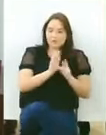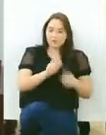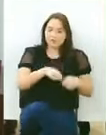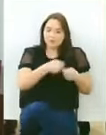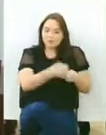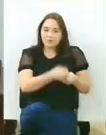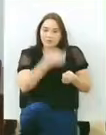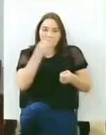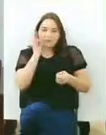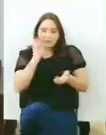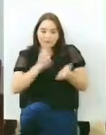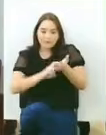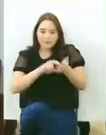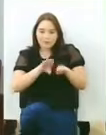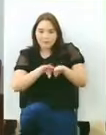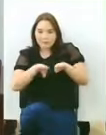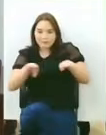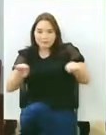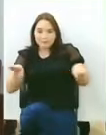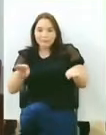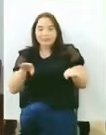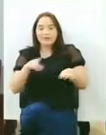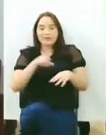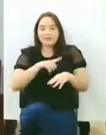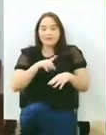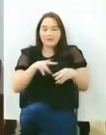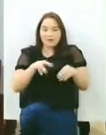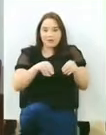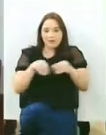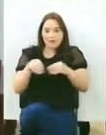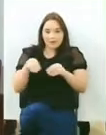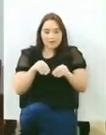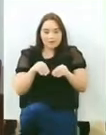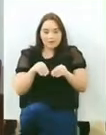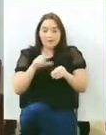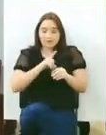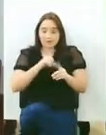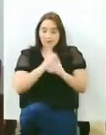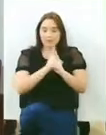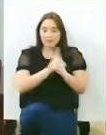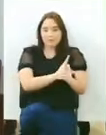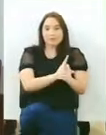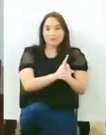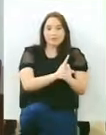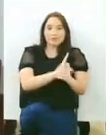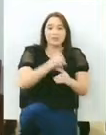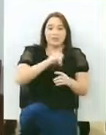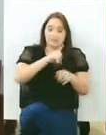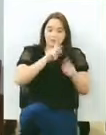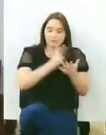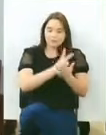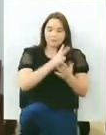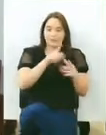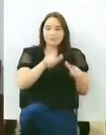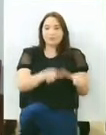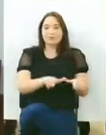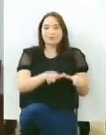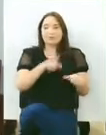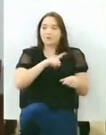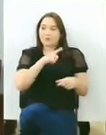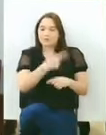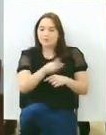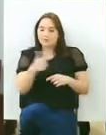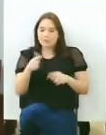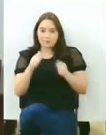café da manhã na praia ali do lago de Tiberíades, ou mar da Galileia, para os discípulos. E ali mesmo, diante